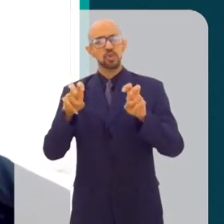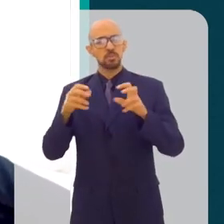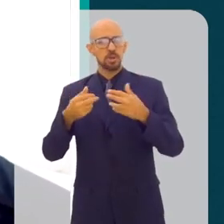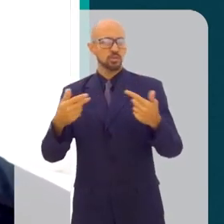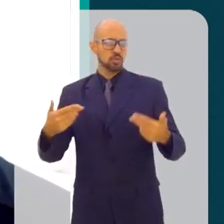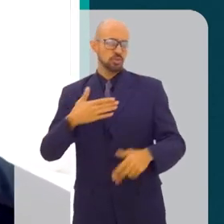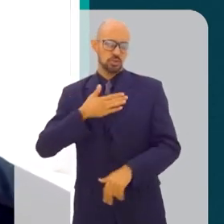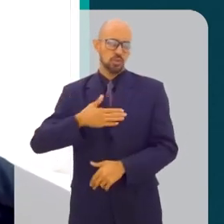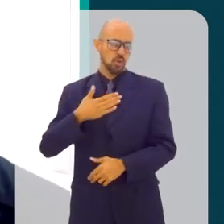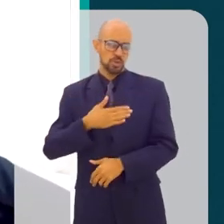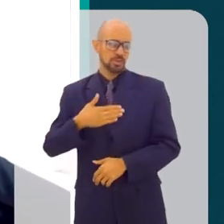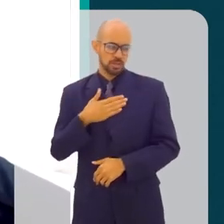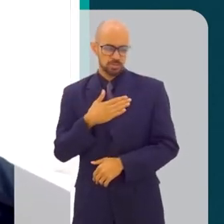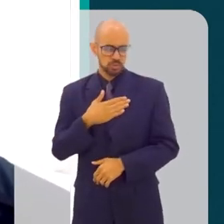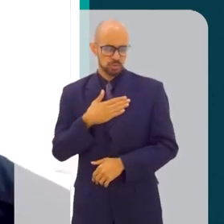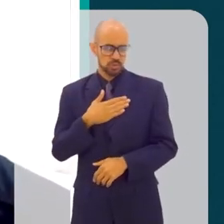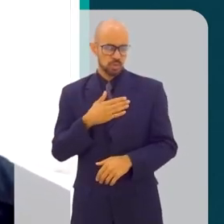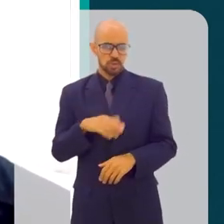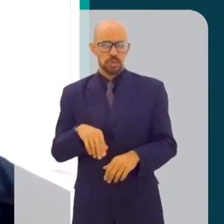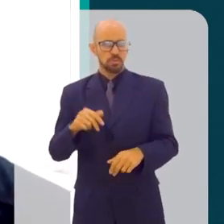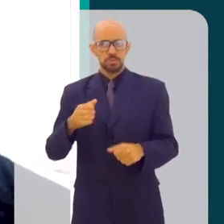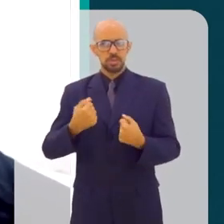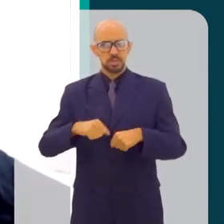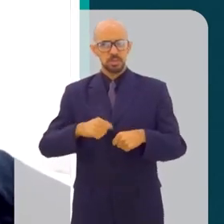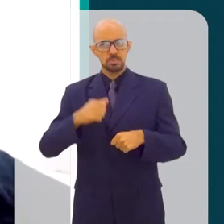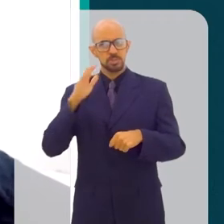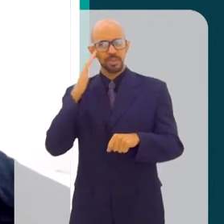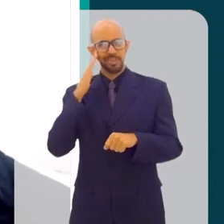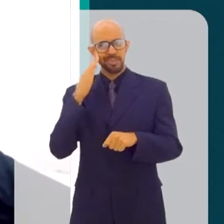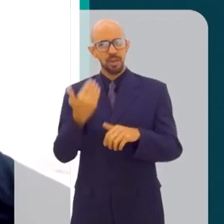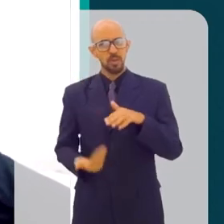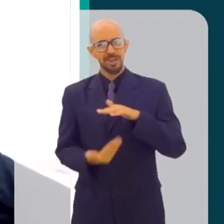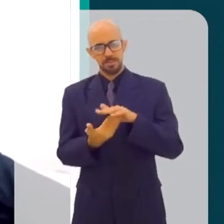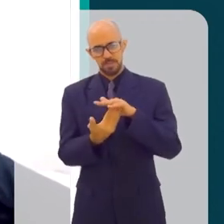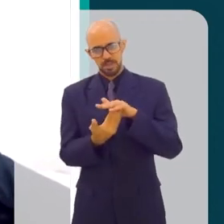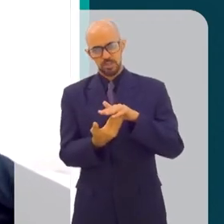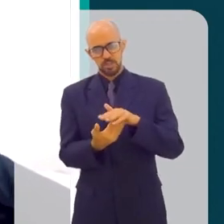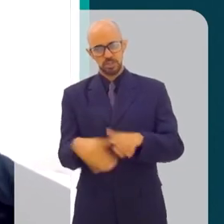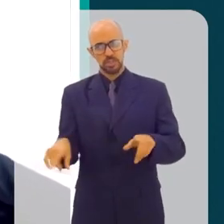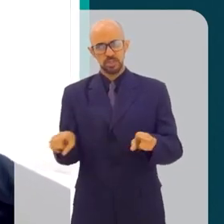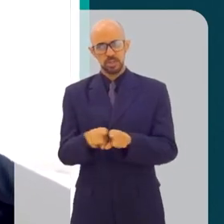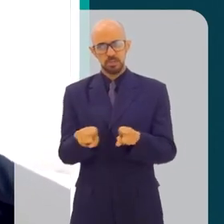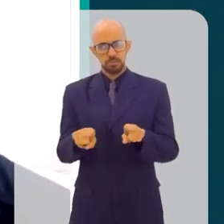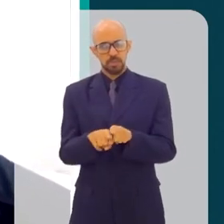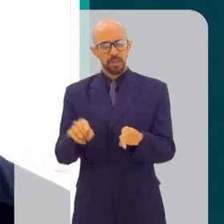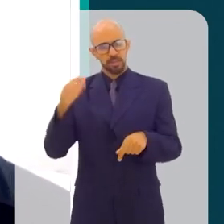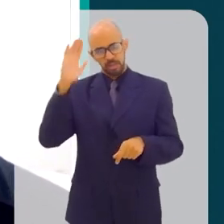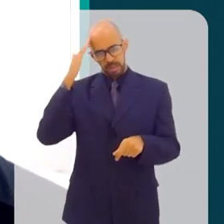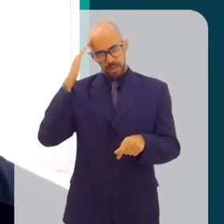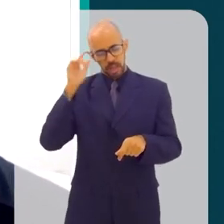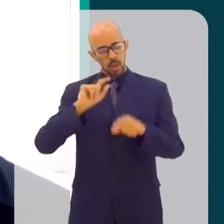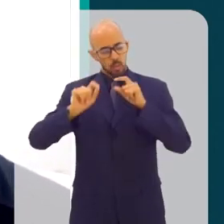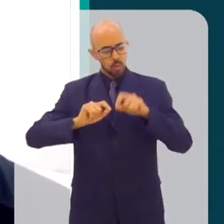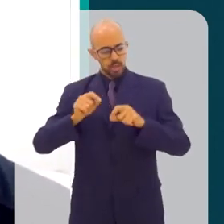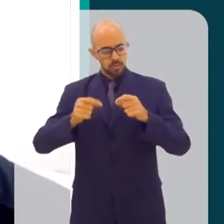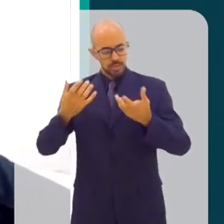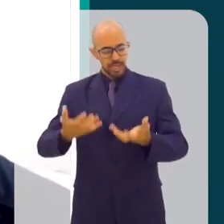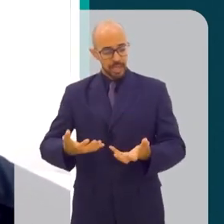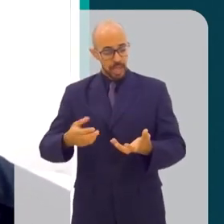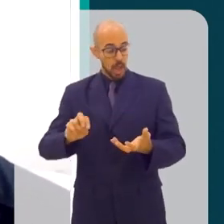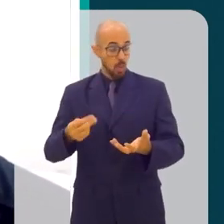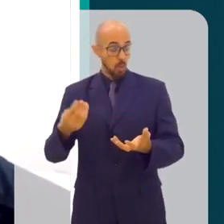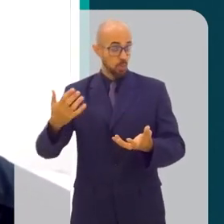falar sobre o que a gente gosta, precisamos entender o nosso limite. É entender o que você